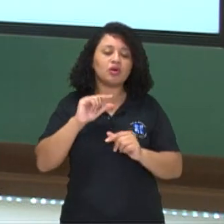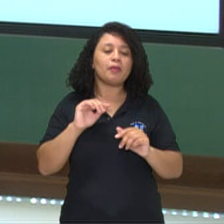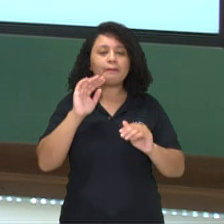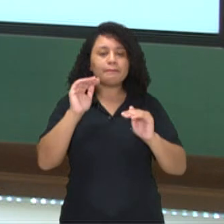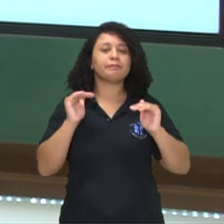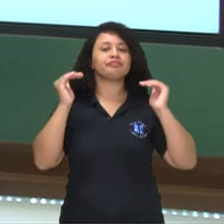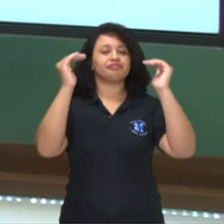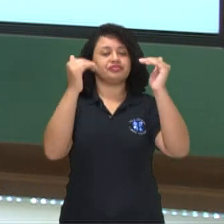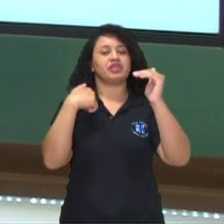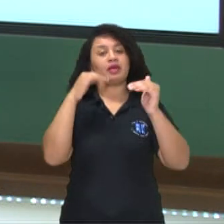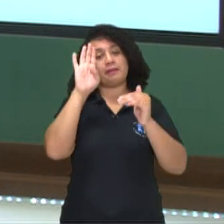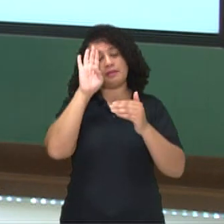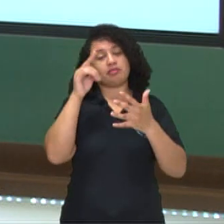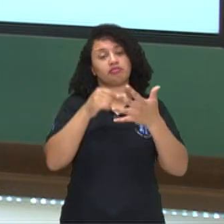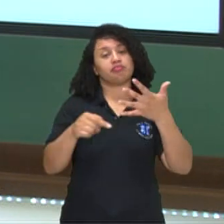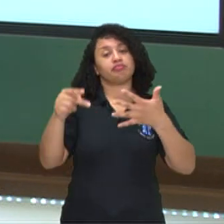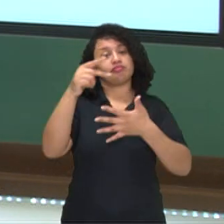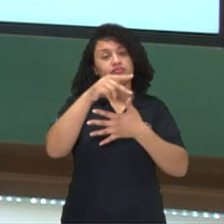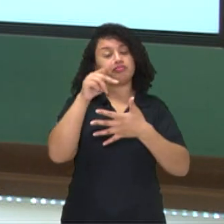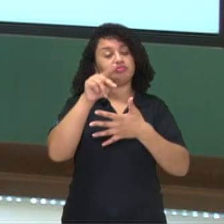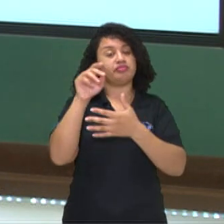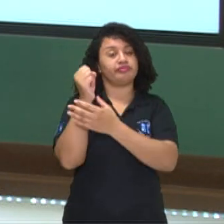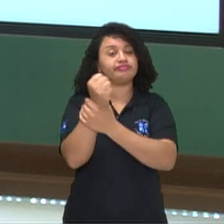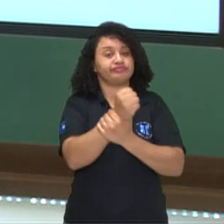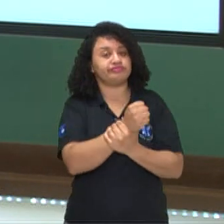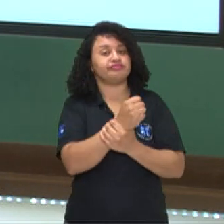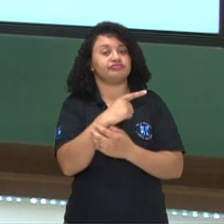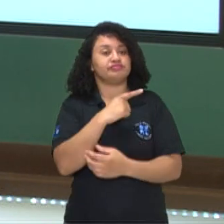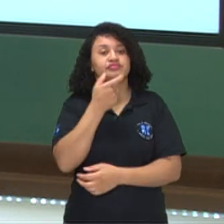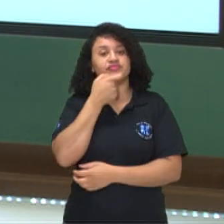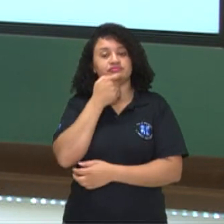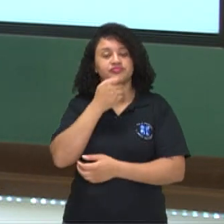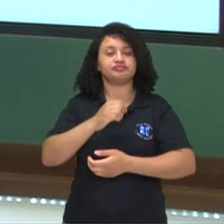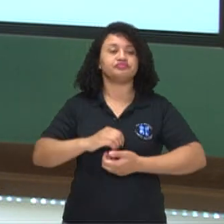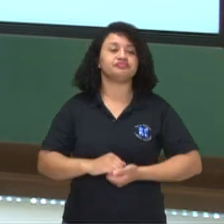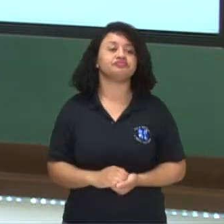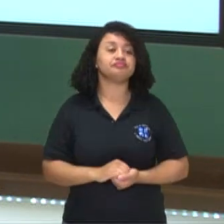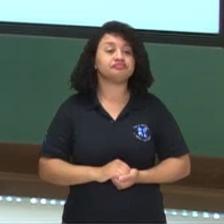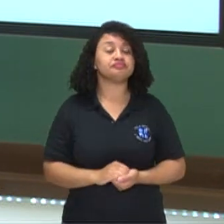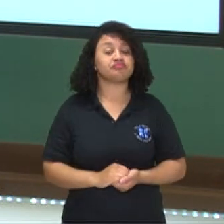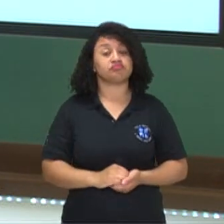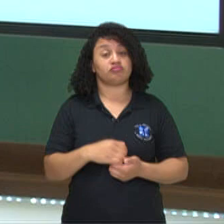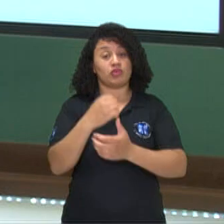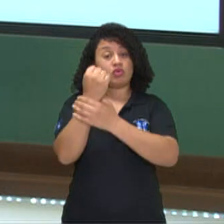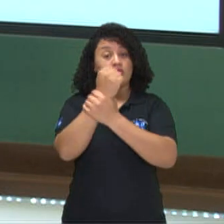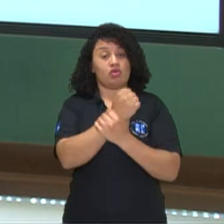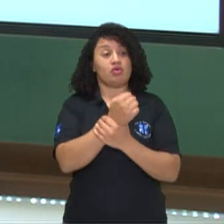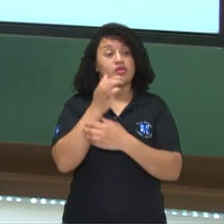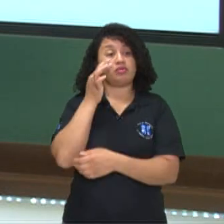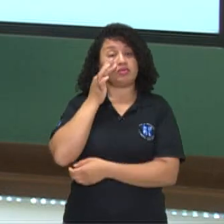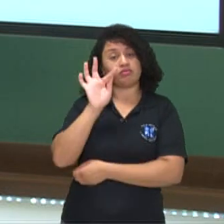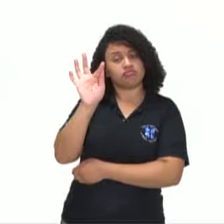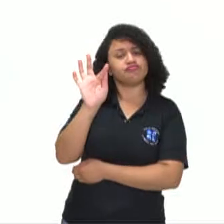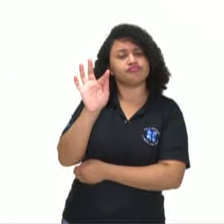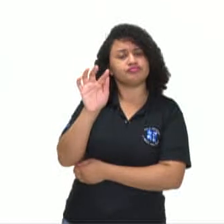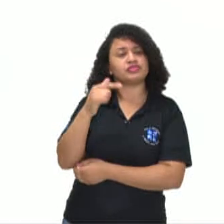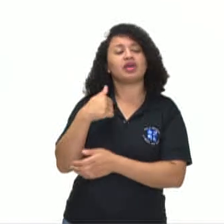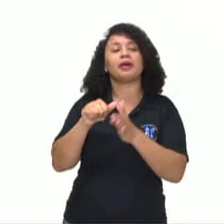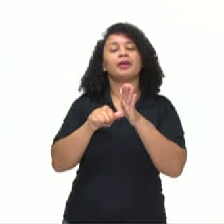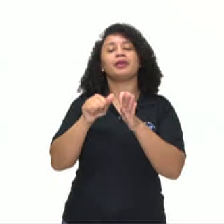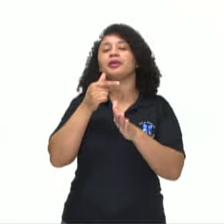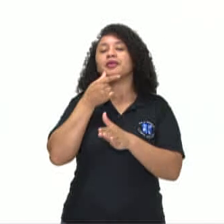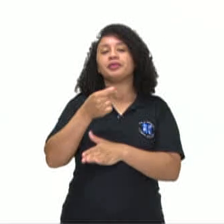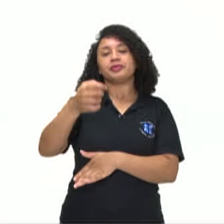absolutismo na Inglaterra com a rainha Elizabeth I. O absolutismo francês, né? Na França, o primeiro rei